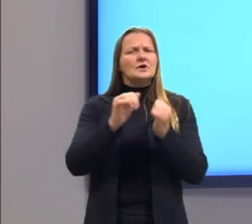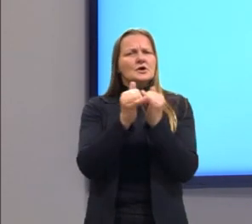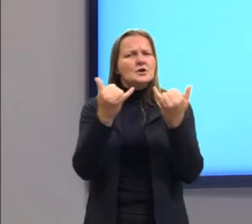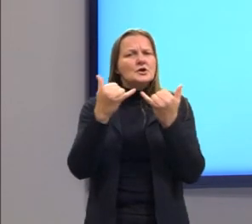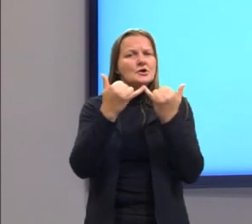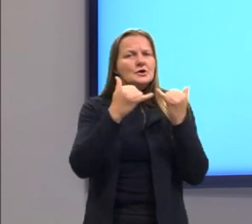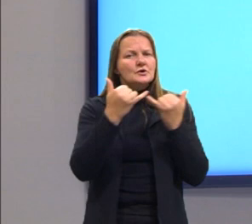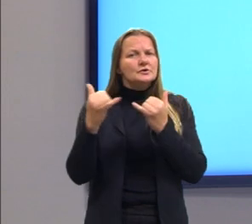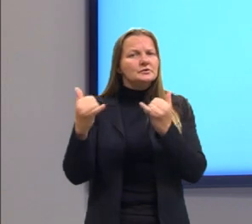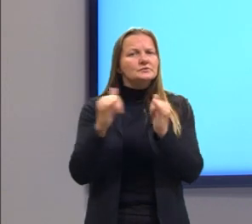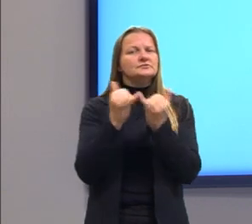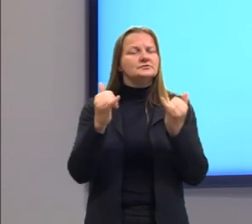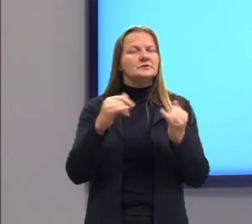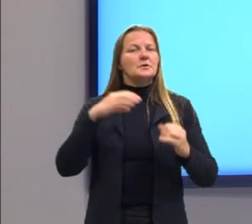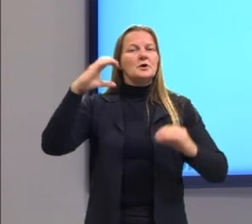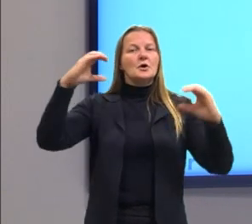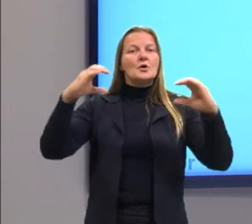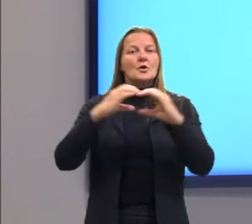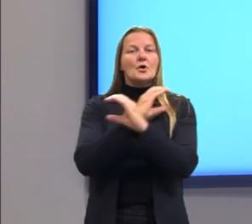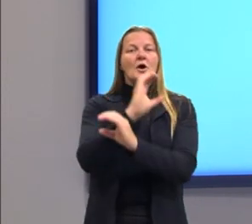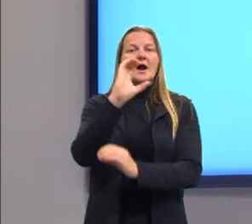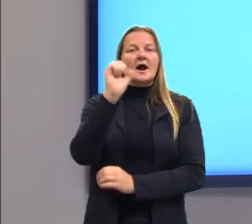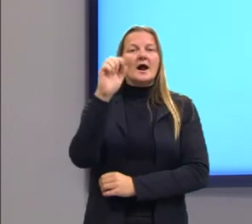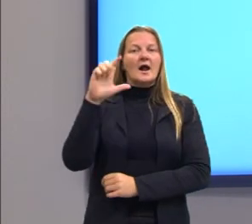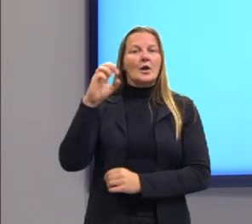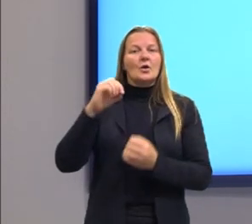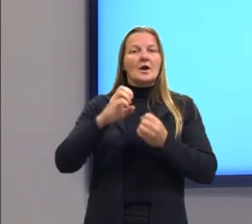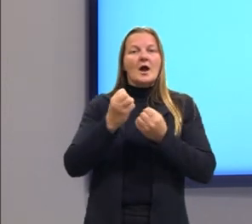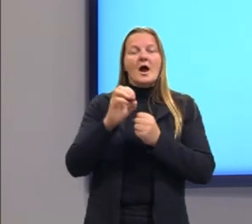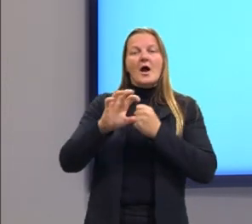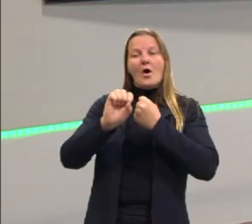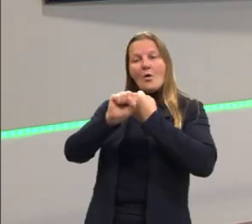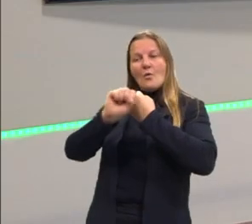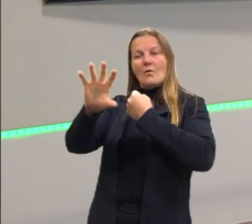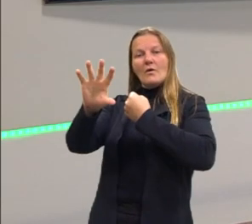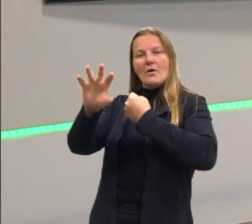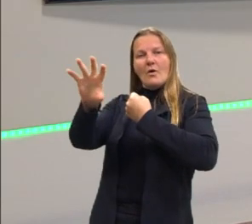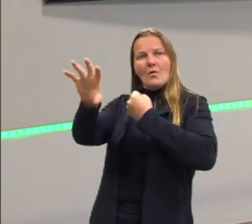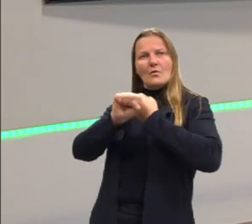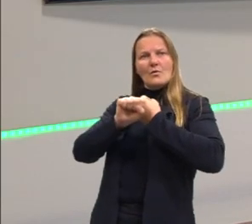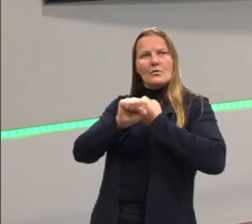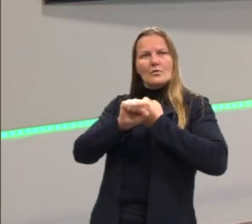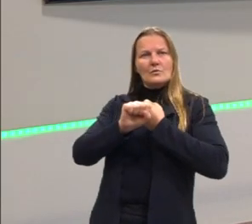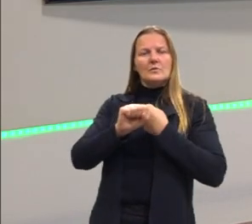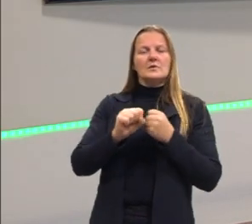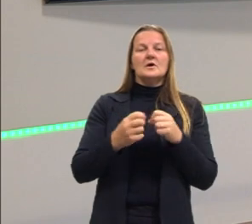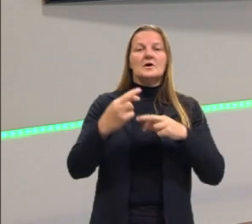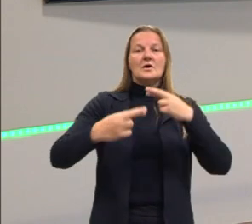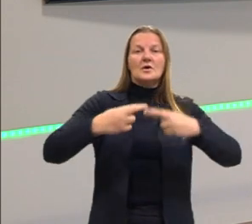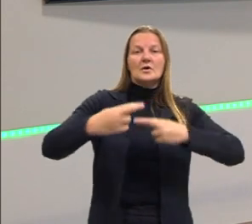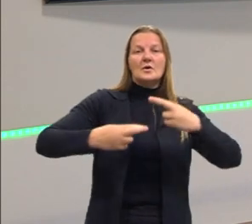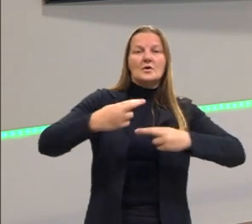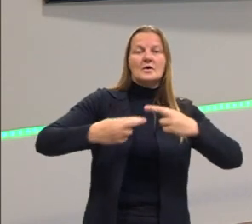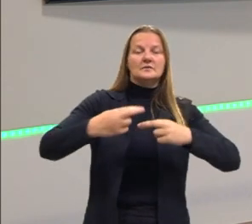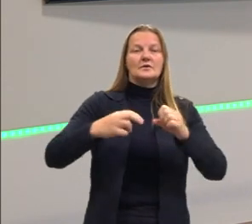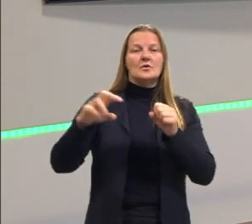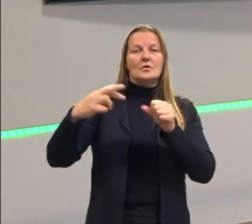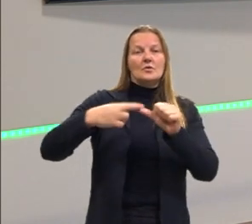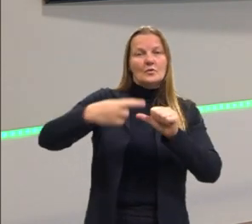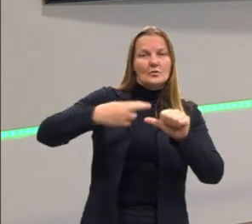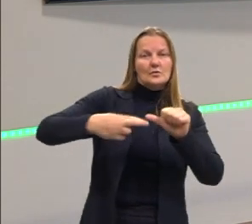que se refere ao calor liberado ou absorvido em uma reação nenhum aspecto